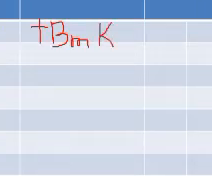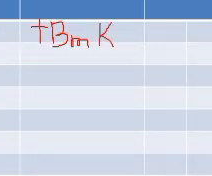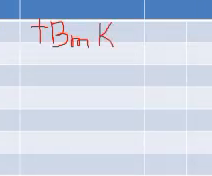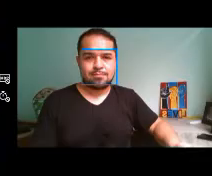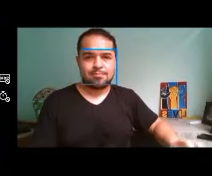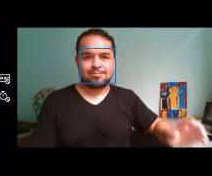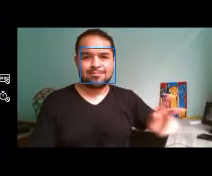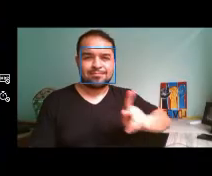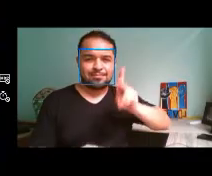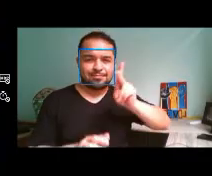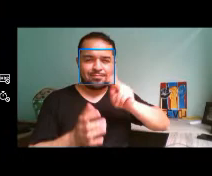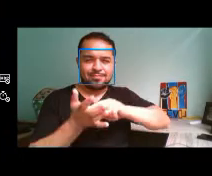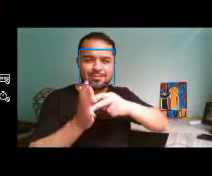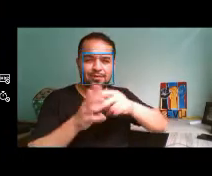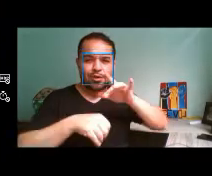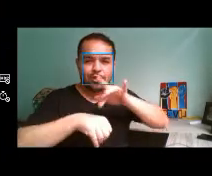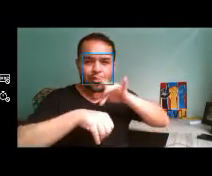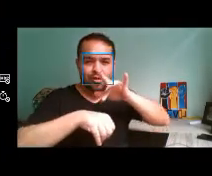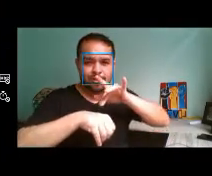E que parte